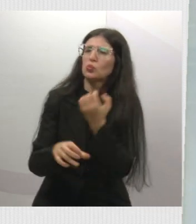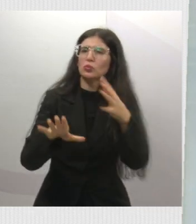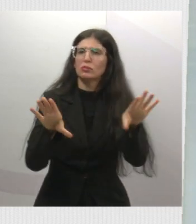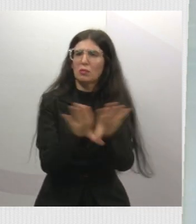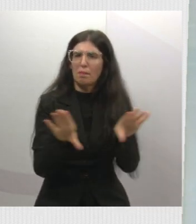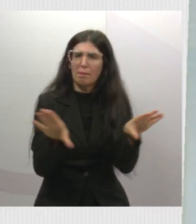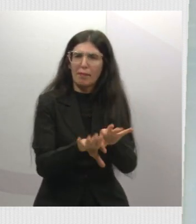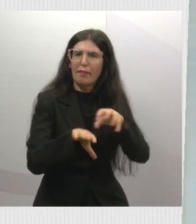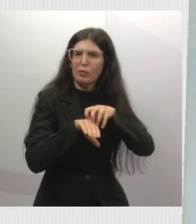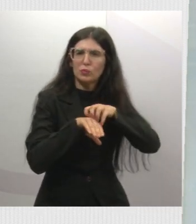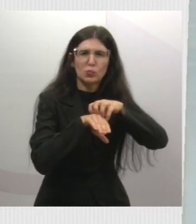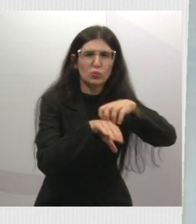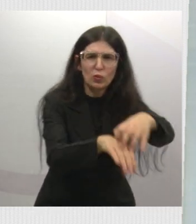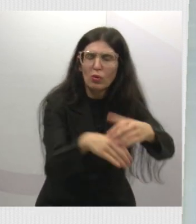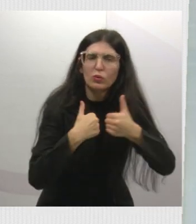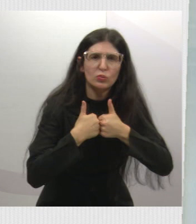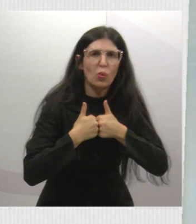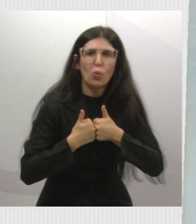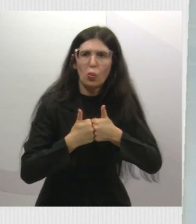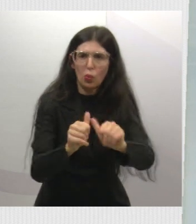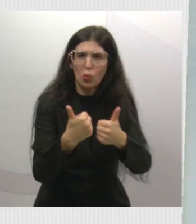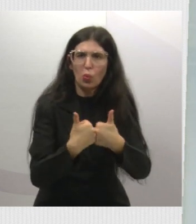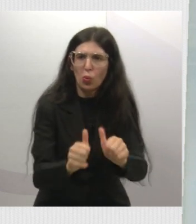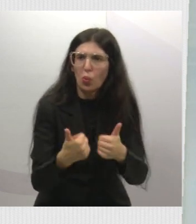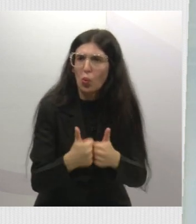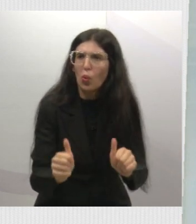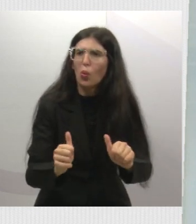urbanos, uma meta orçada de